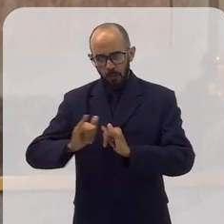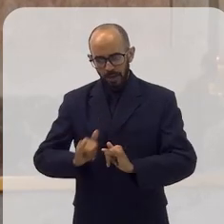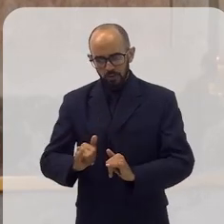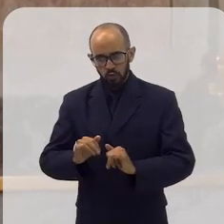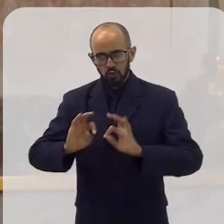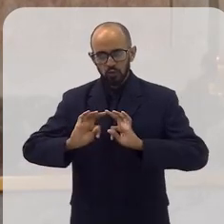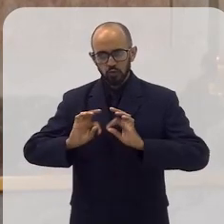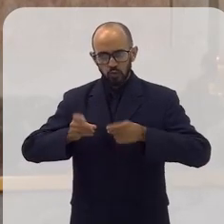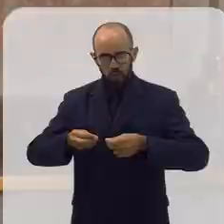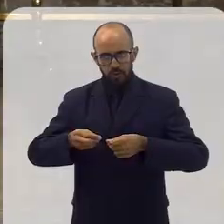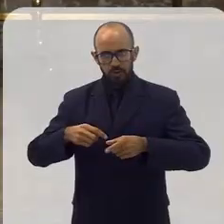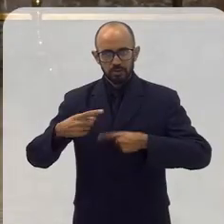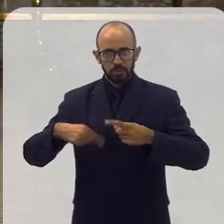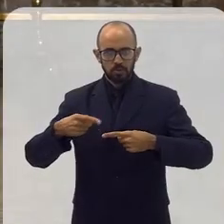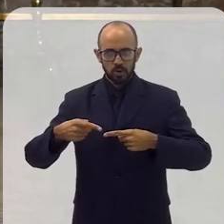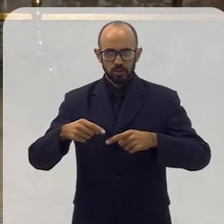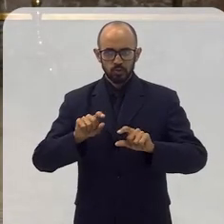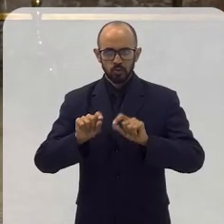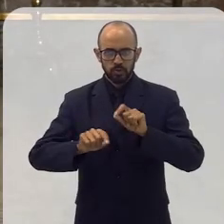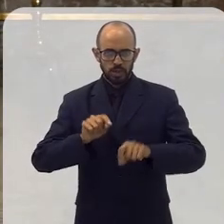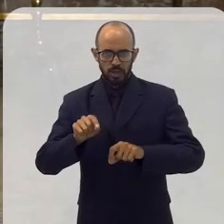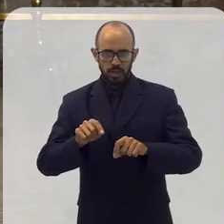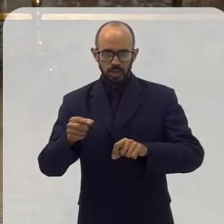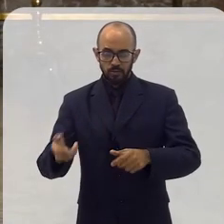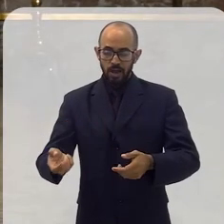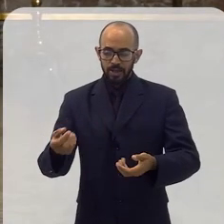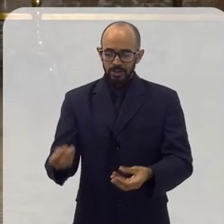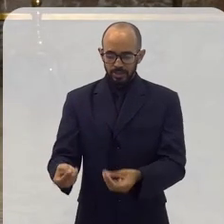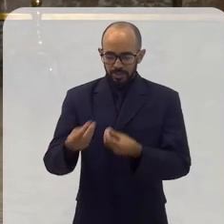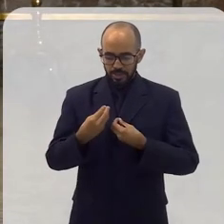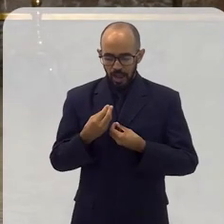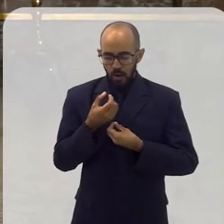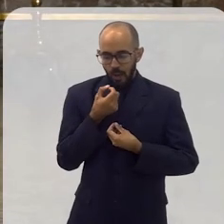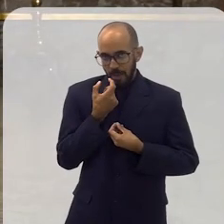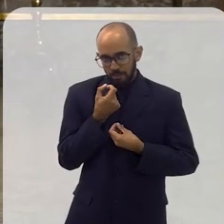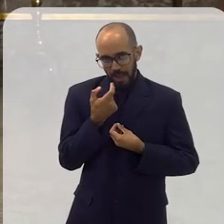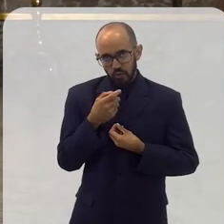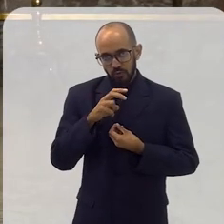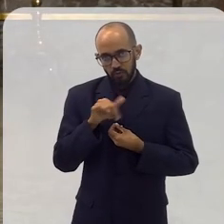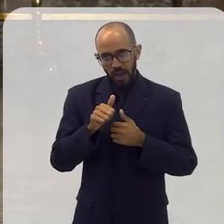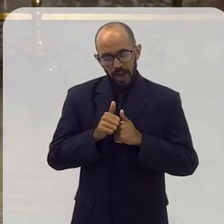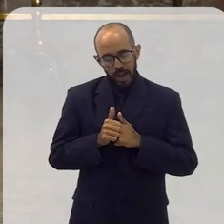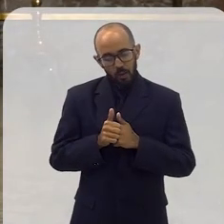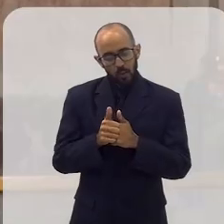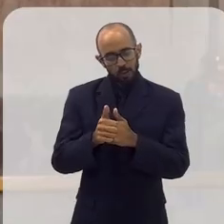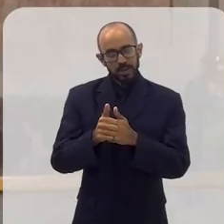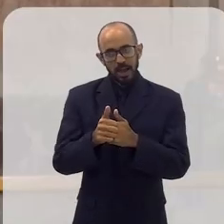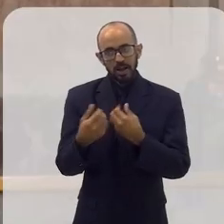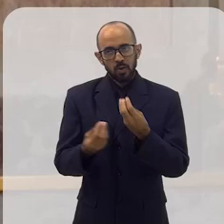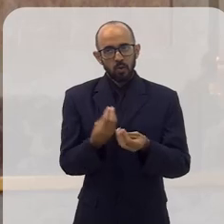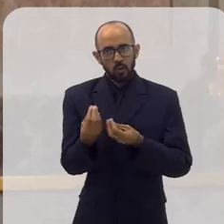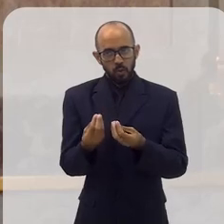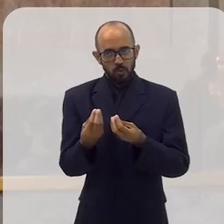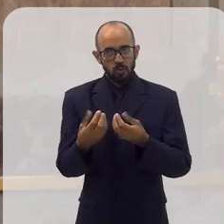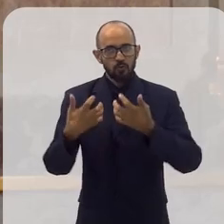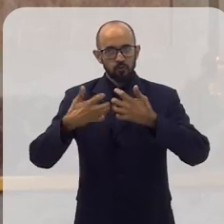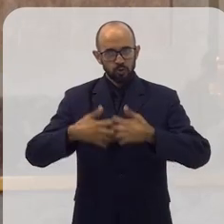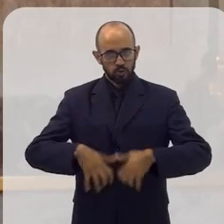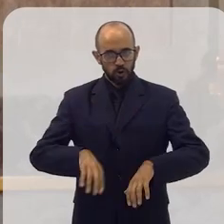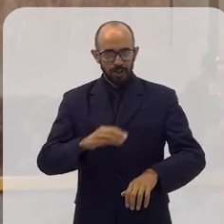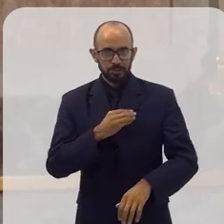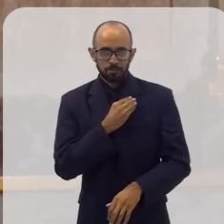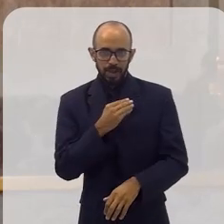as informações necessárias, aí ele vai dar para você um remédio e vai acompanhar o processo da